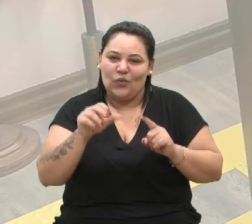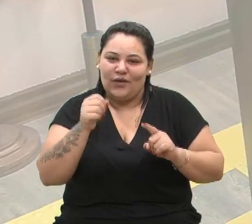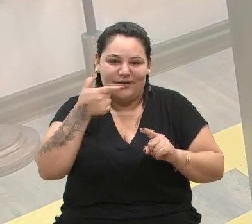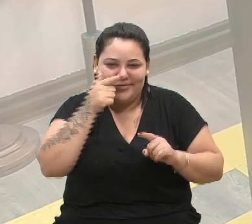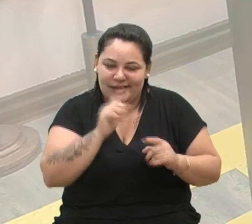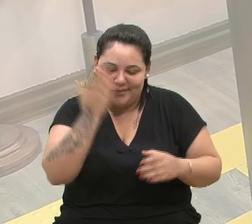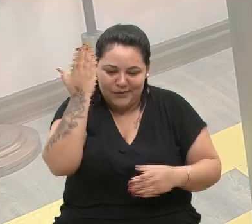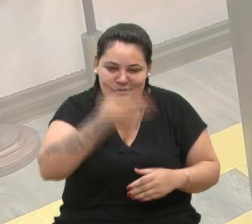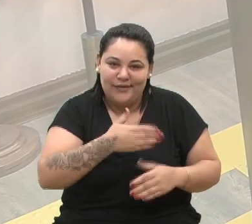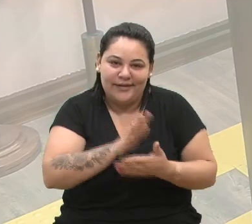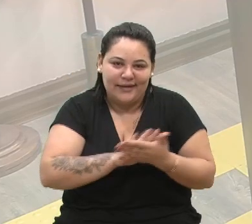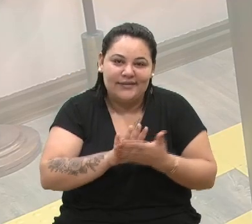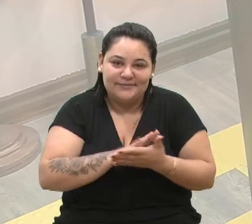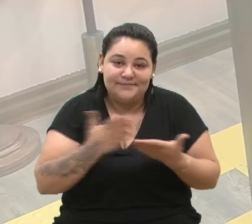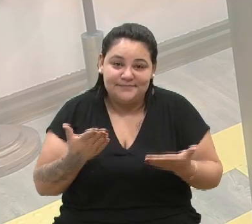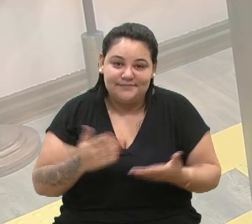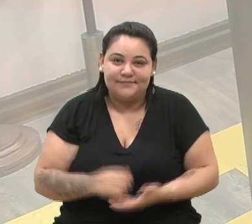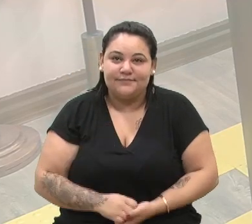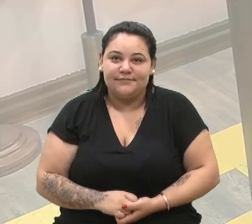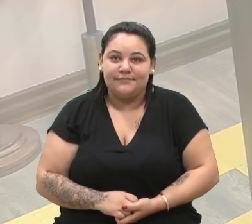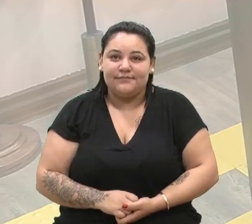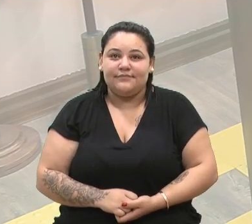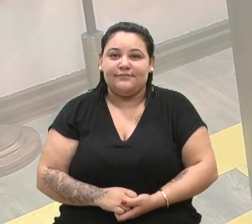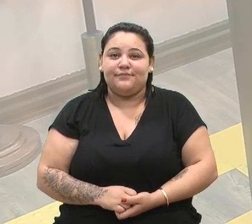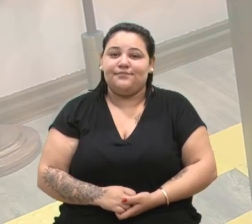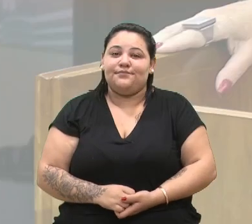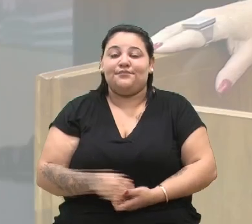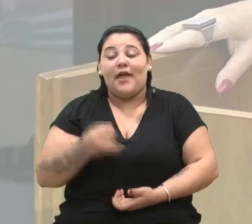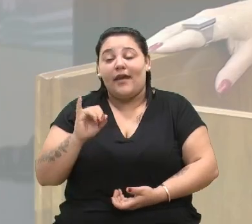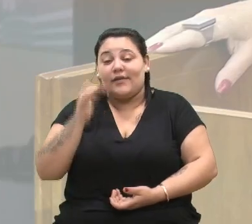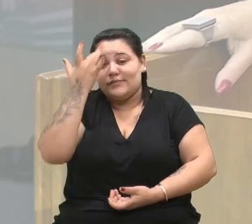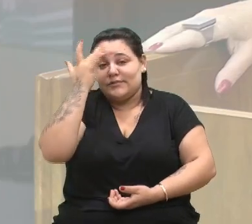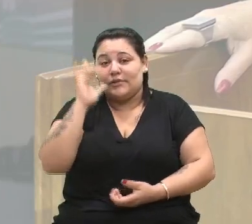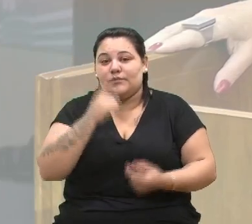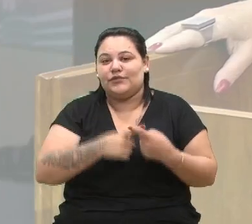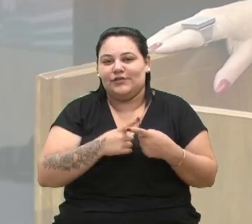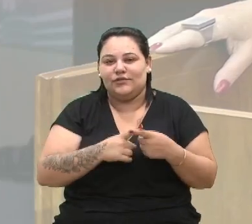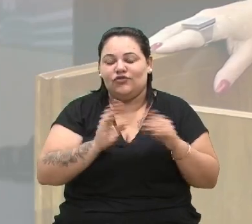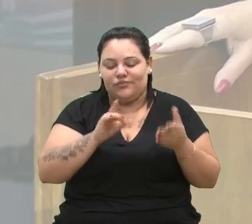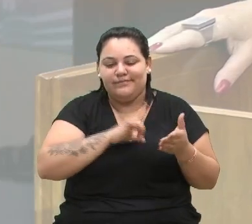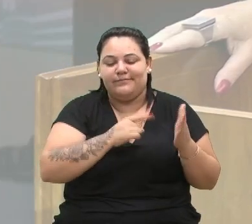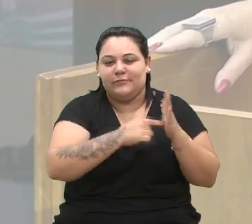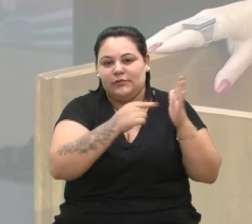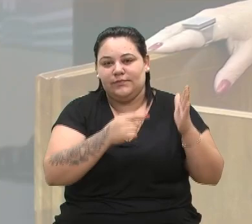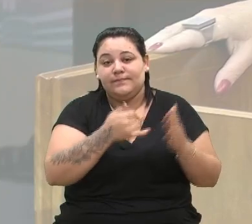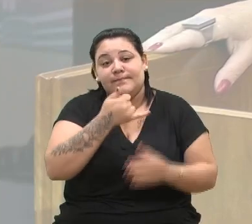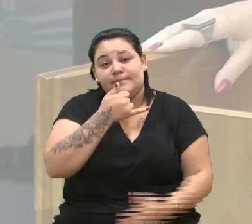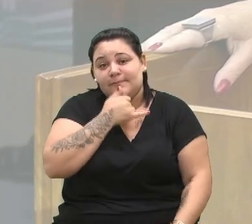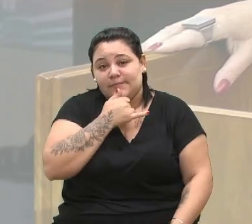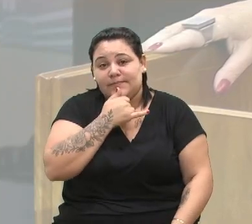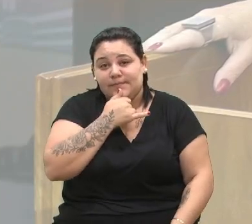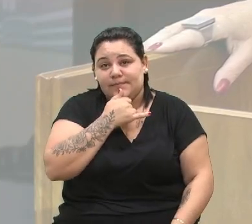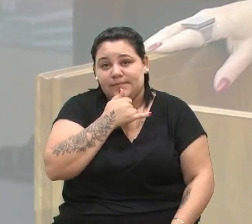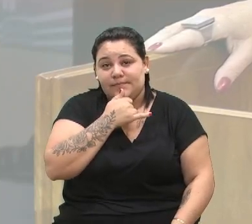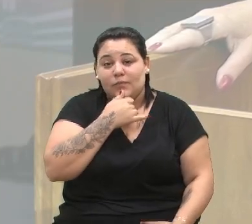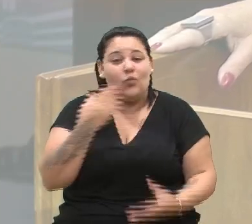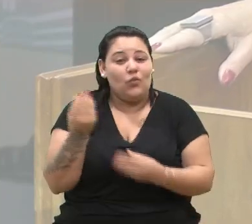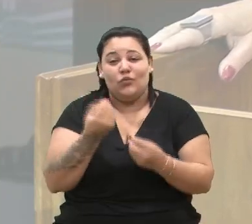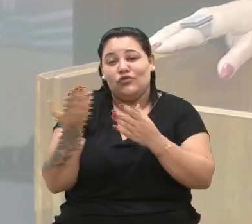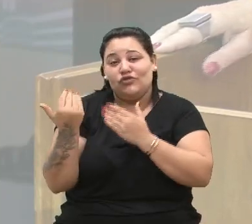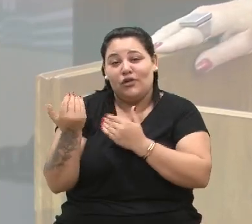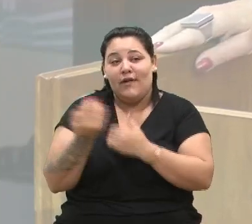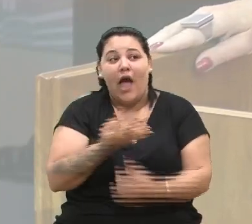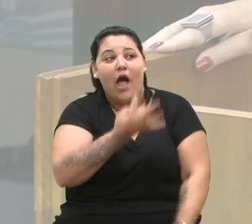né? Aí a gente não sabe por quê, mas já teve denúncias. E, infelizmente, é ídolo de muitos jovens